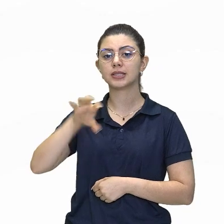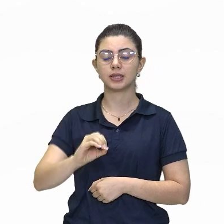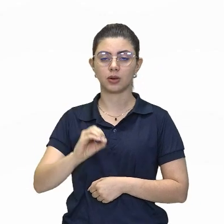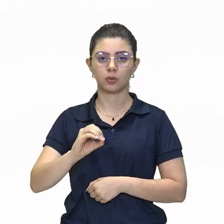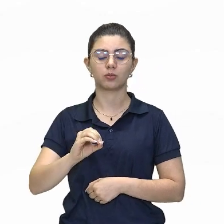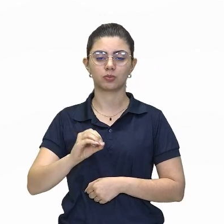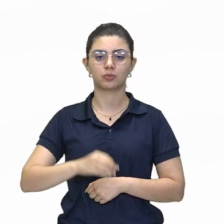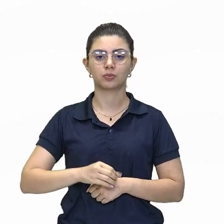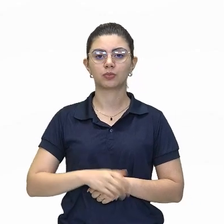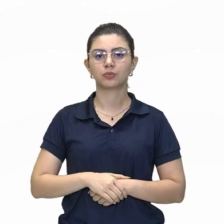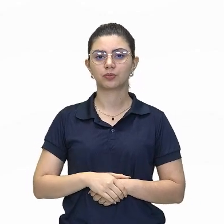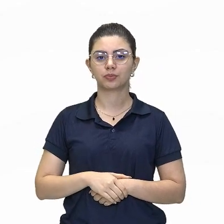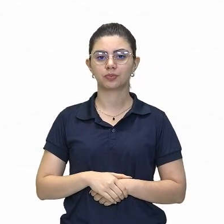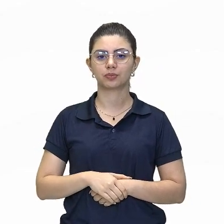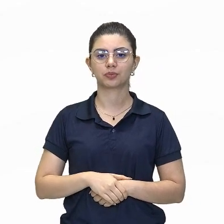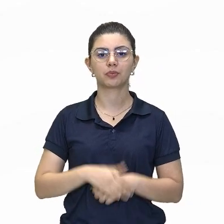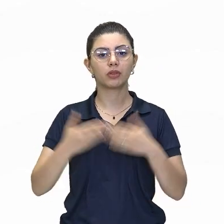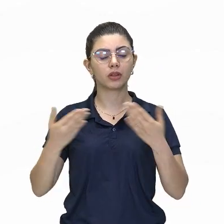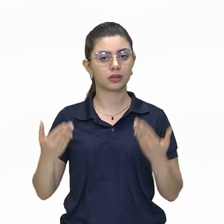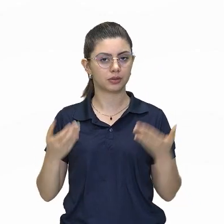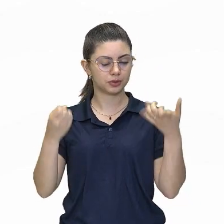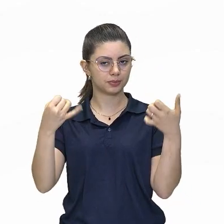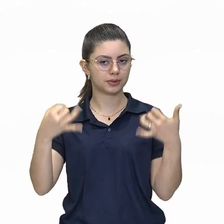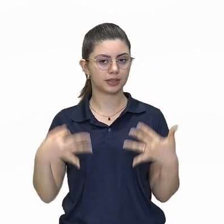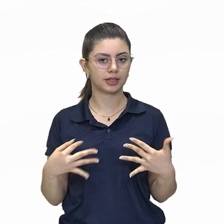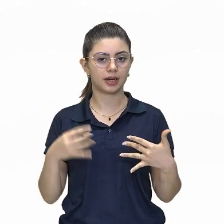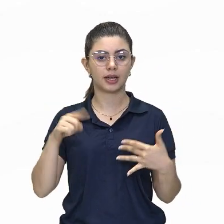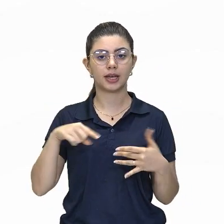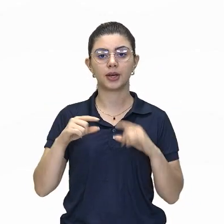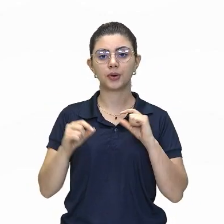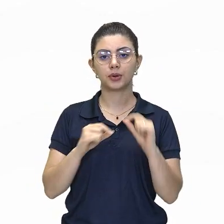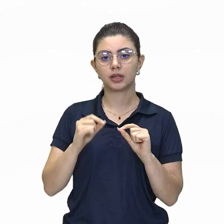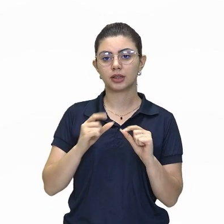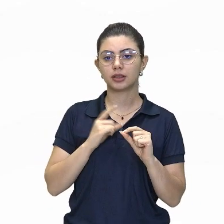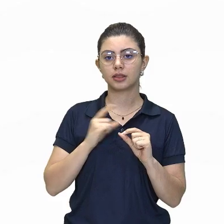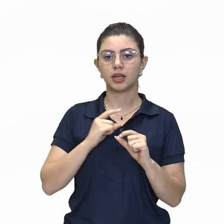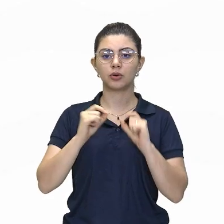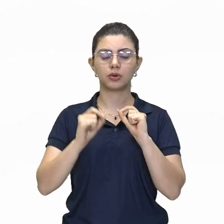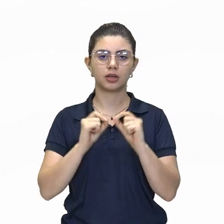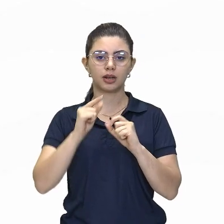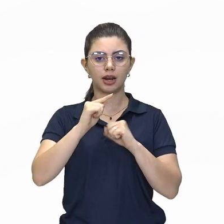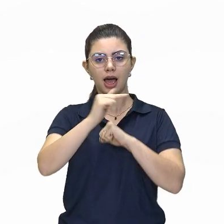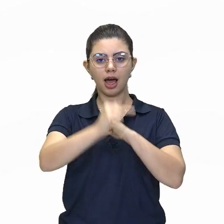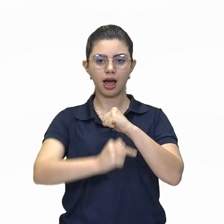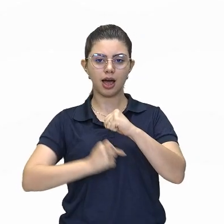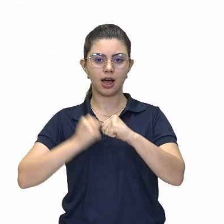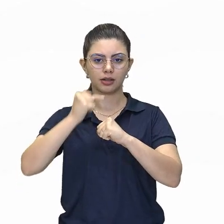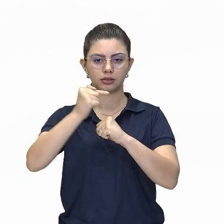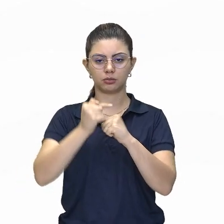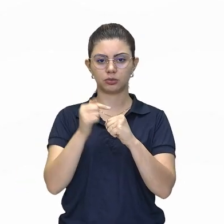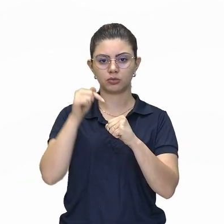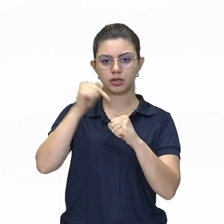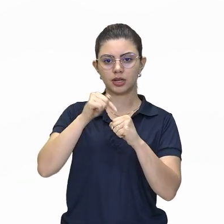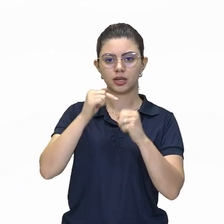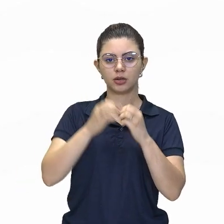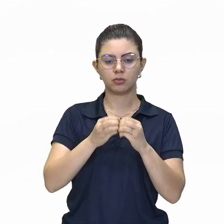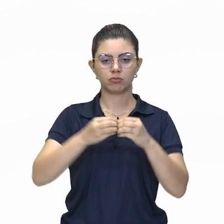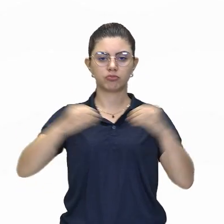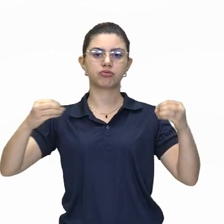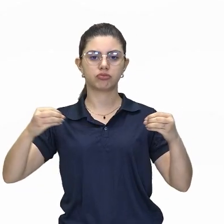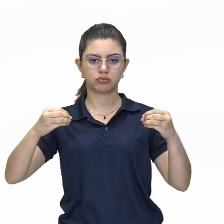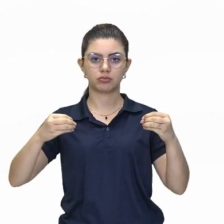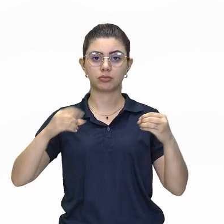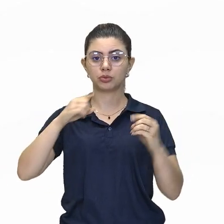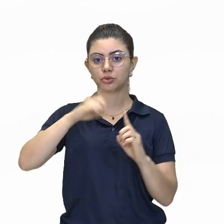Fissão nuclear é o processo de divisão do núcleo atômico instável em